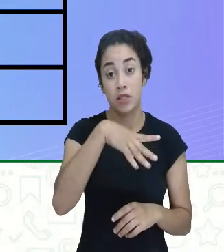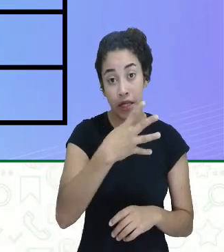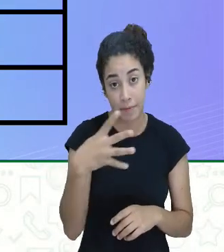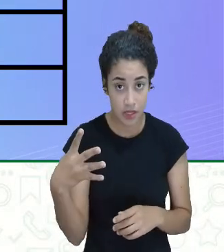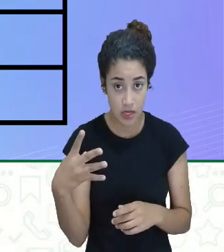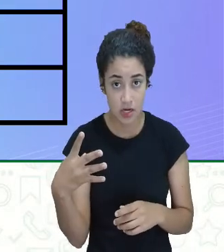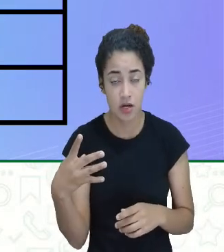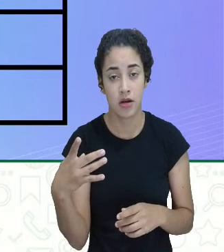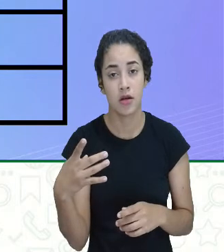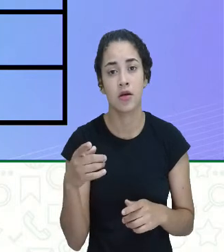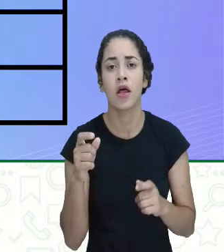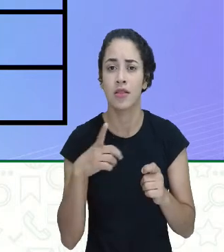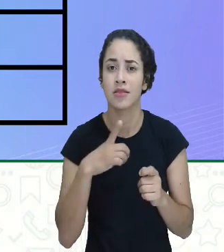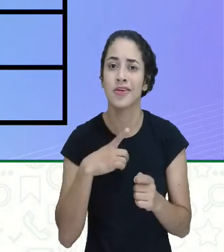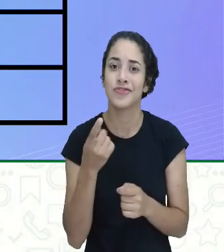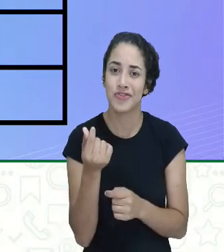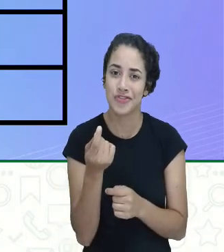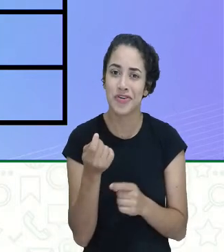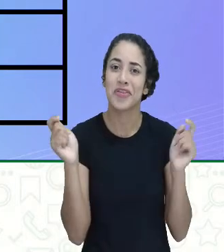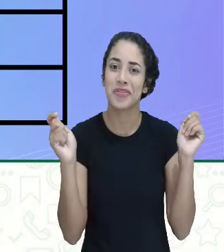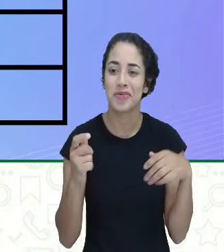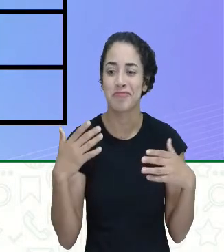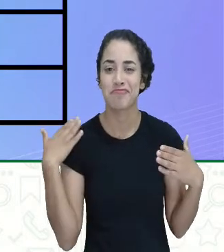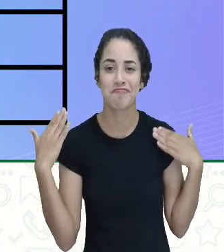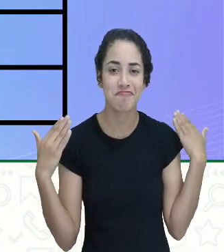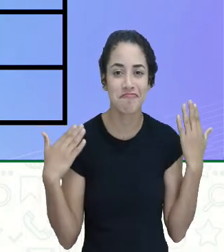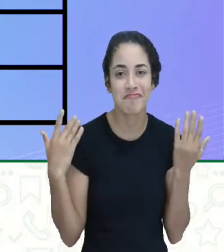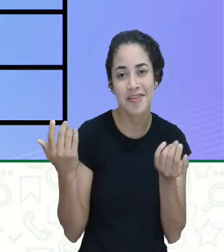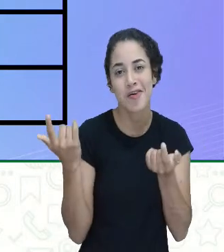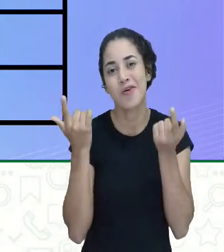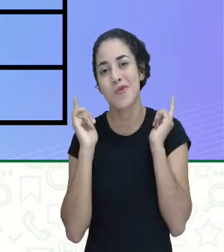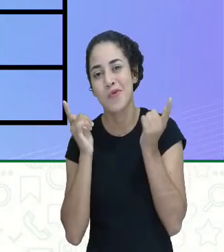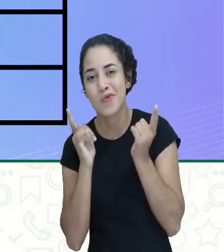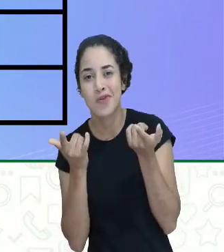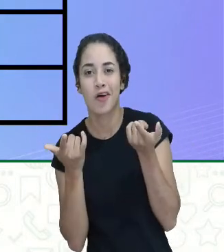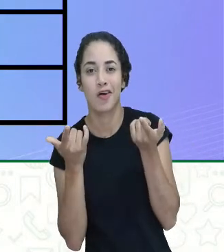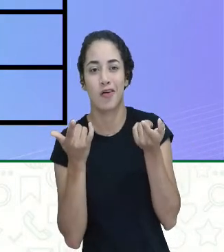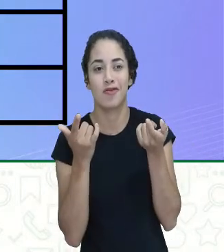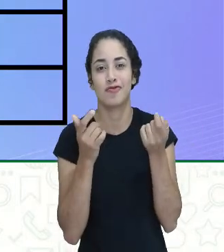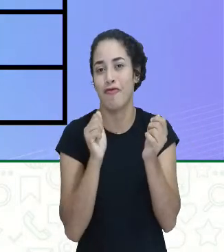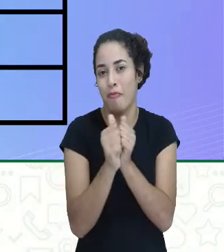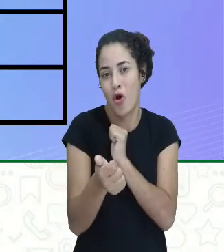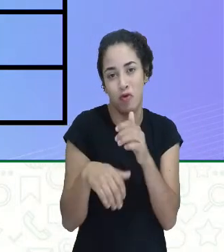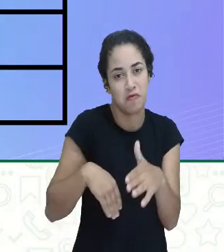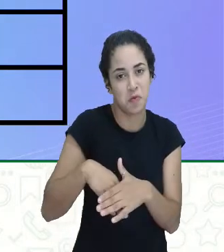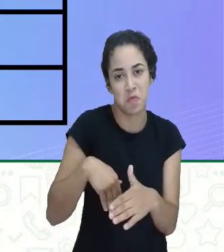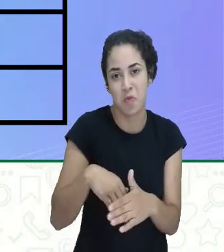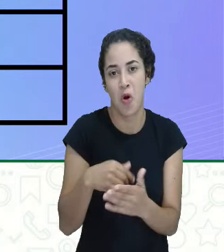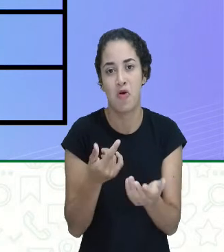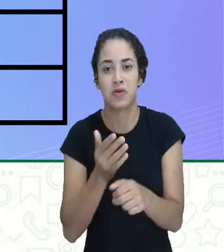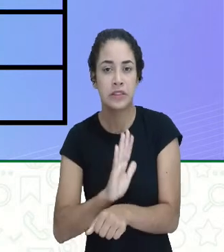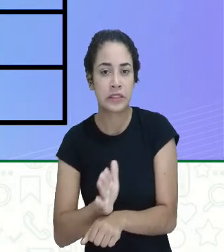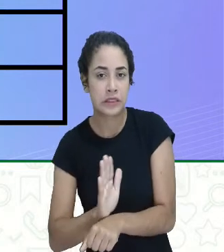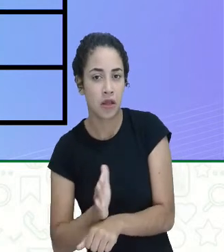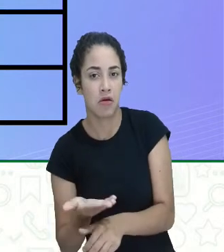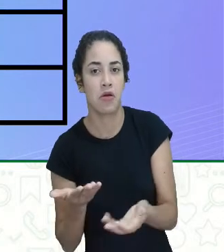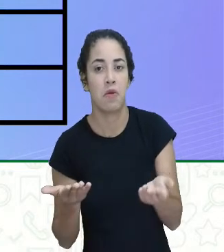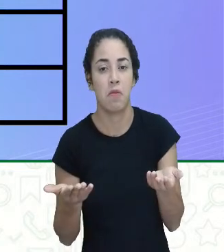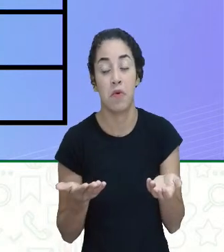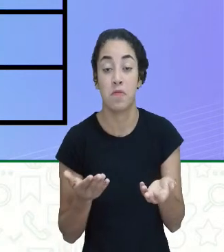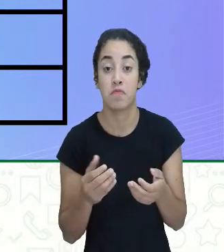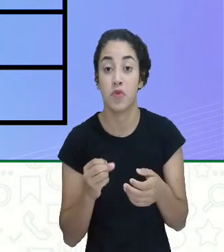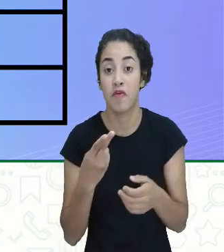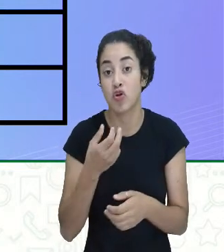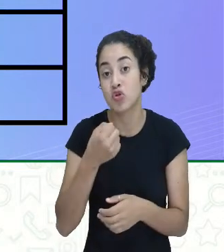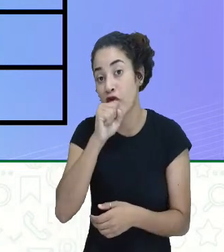você sobrou um pouco para o seu lazer, para você ir num jogo de futebol, para você ir no cinema, né? E